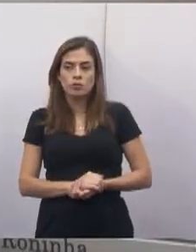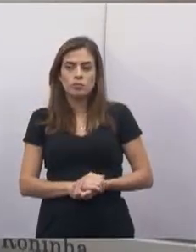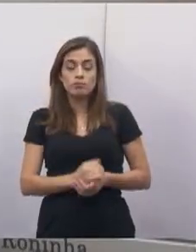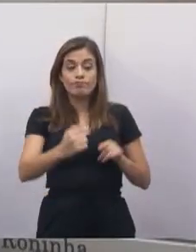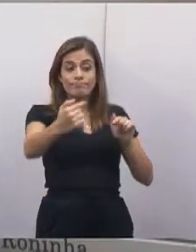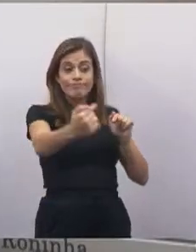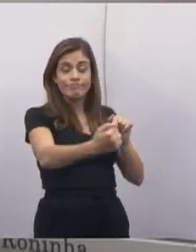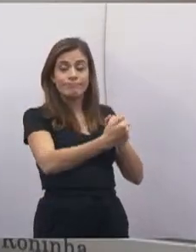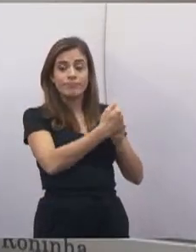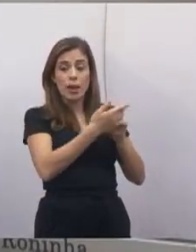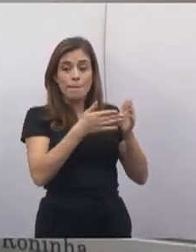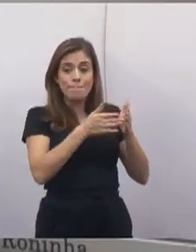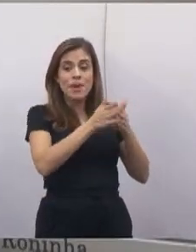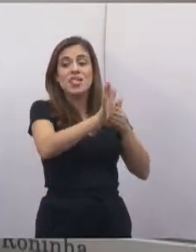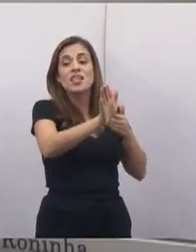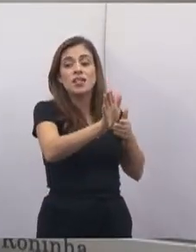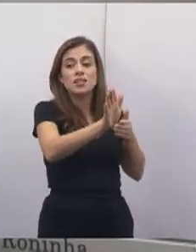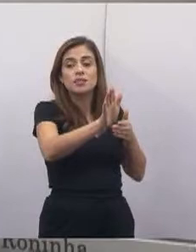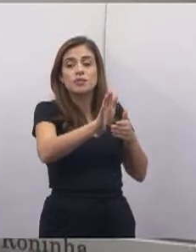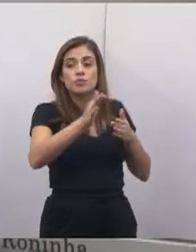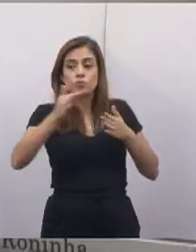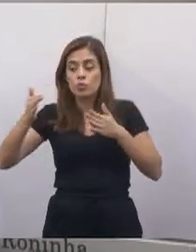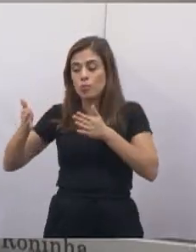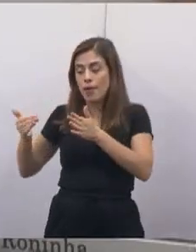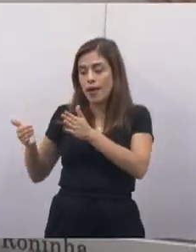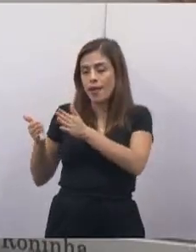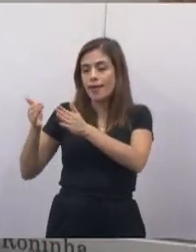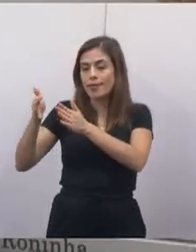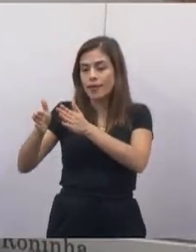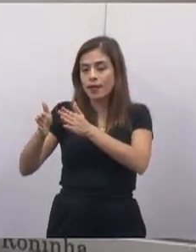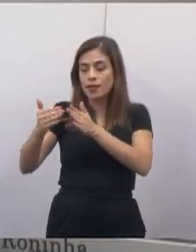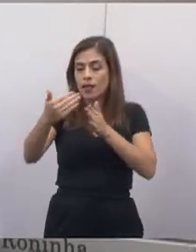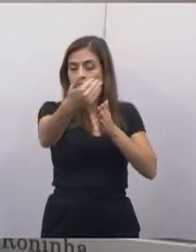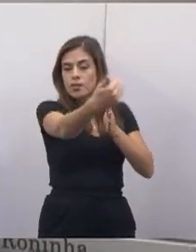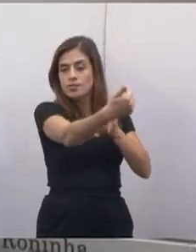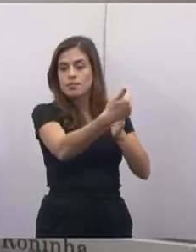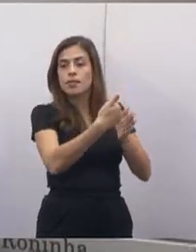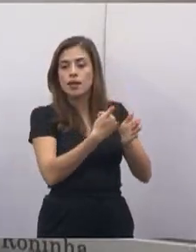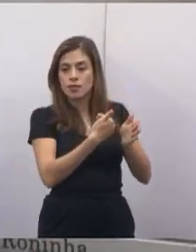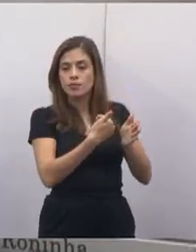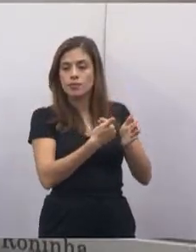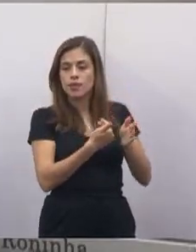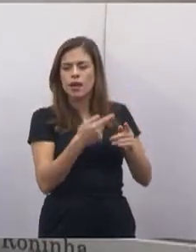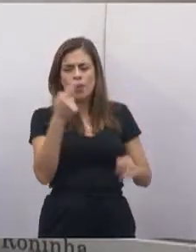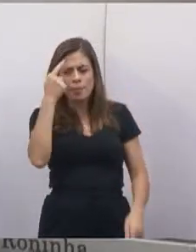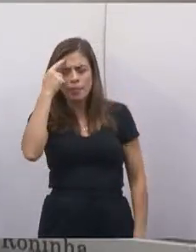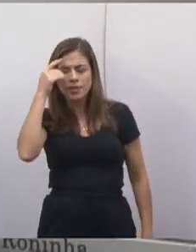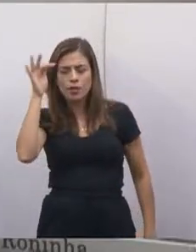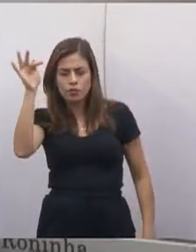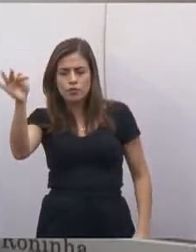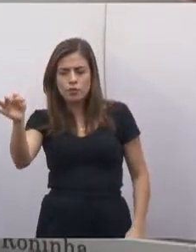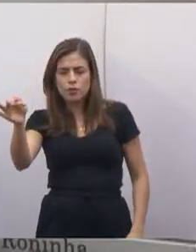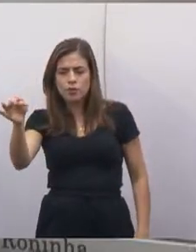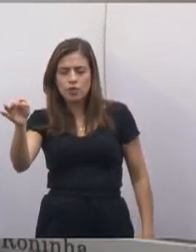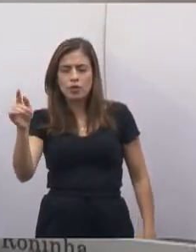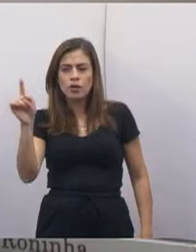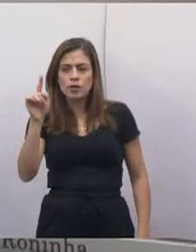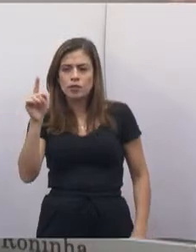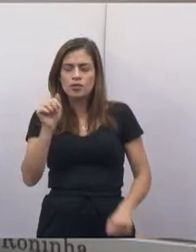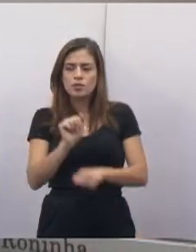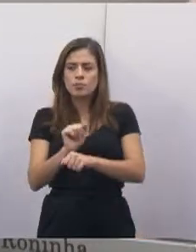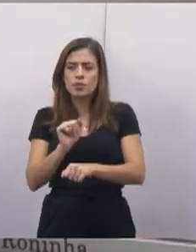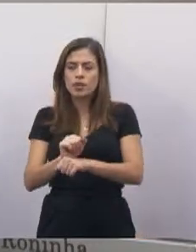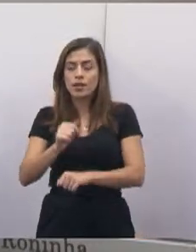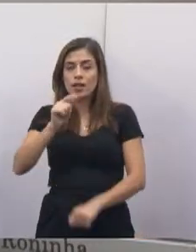de saída de dentro do bairro, que fica uma entrada e uma saída. Vamos pensar lá na frente, vamos pensar no futuro, não vamos esperar dar